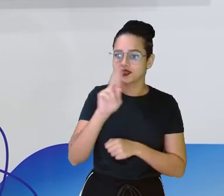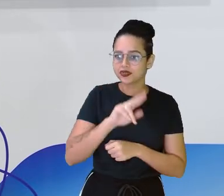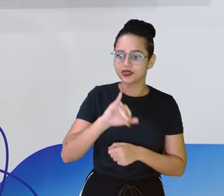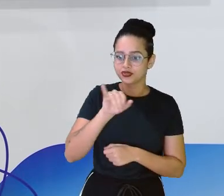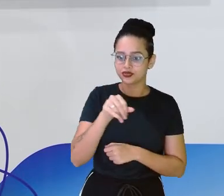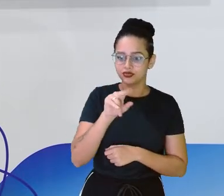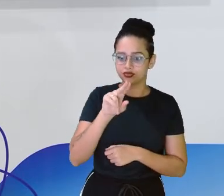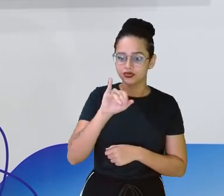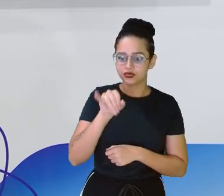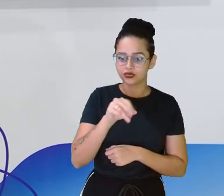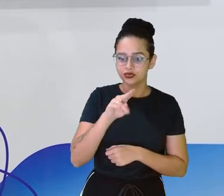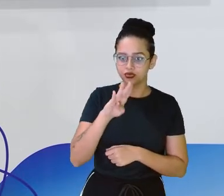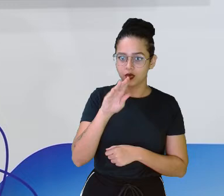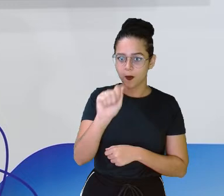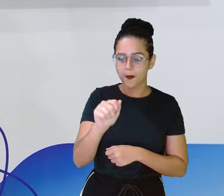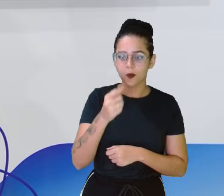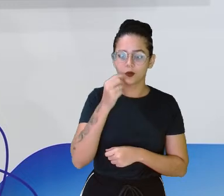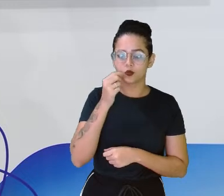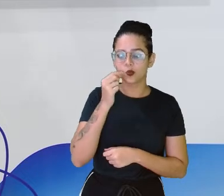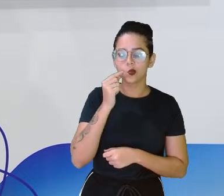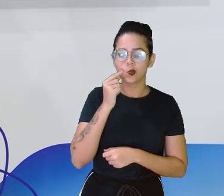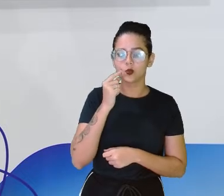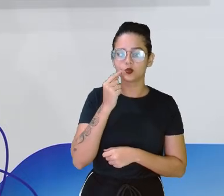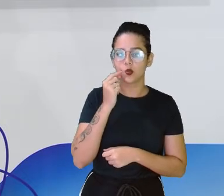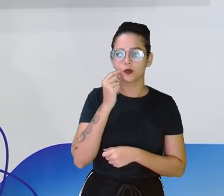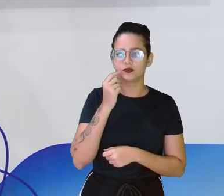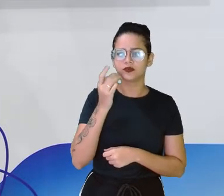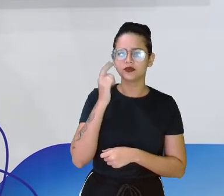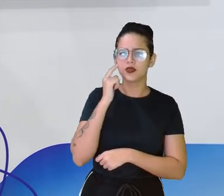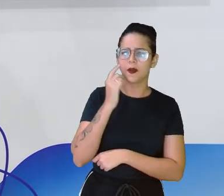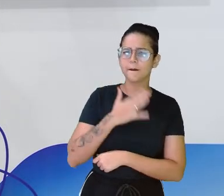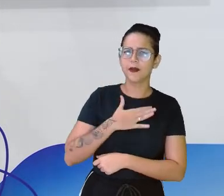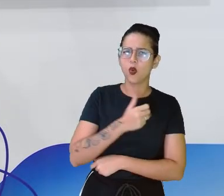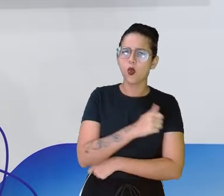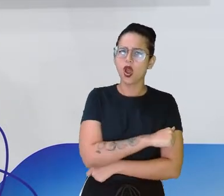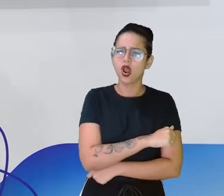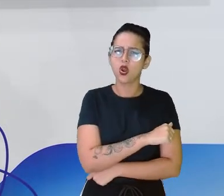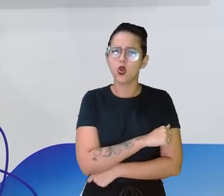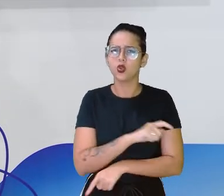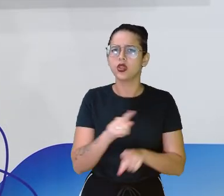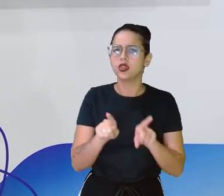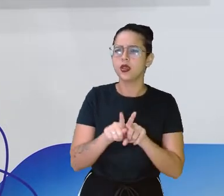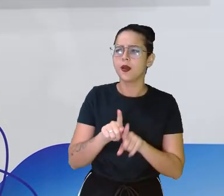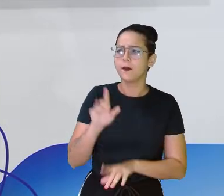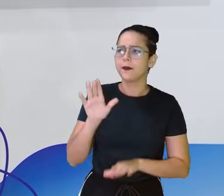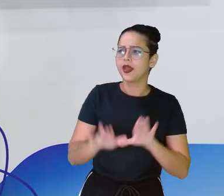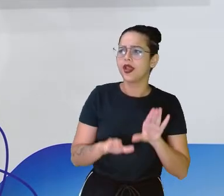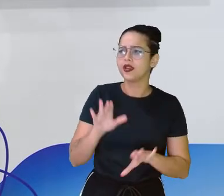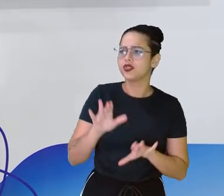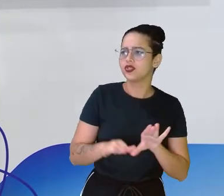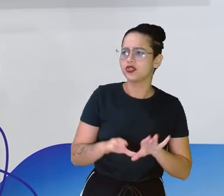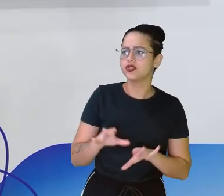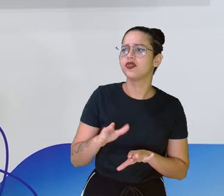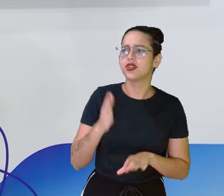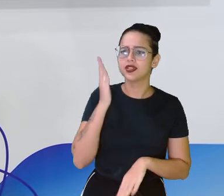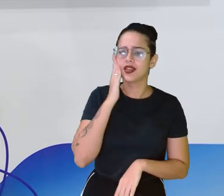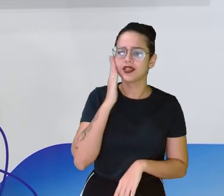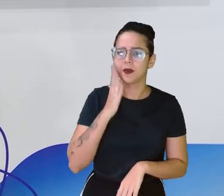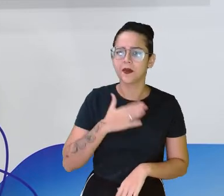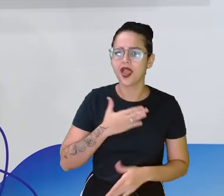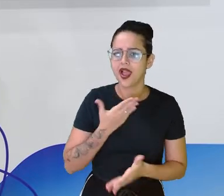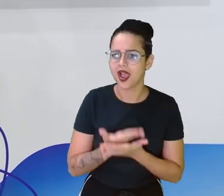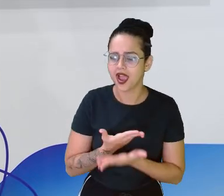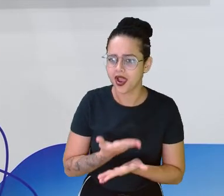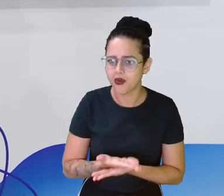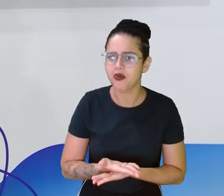construir essas pirâmides com jujuba. Será que o meu aluno, que também às vezes interpreta a minha